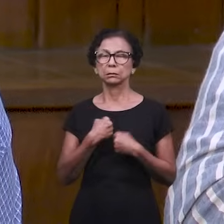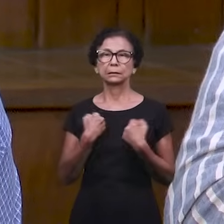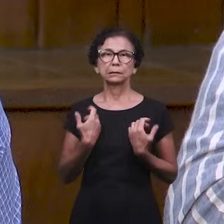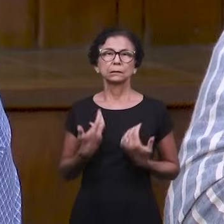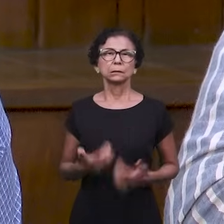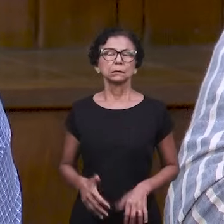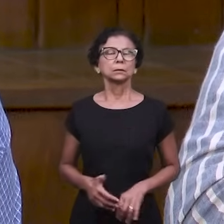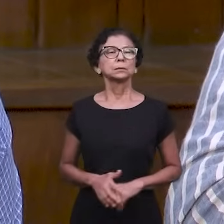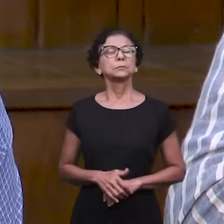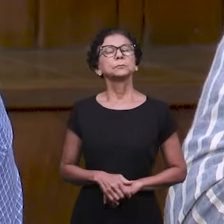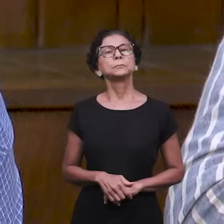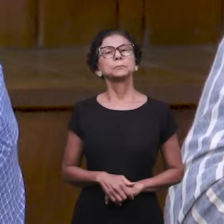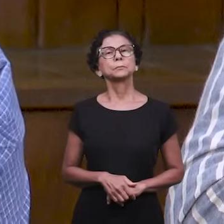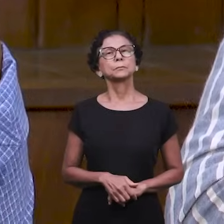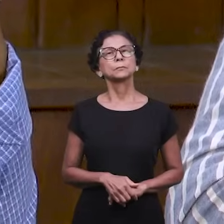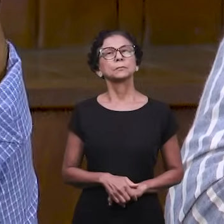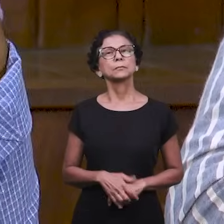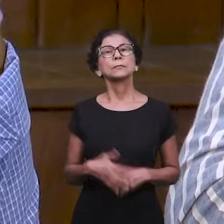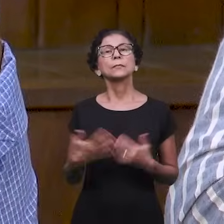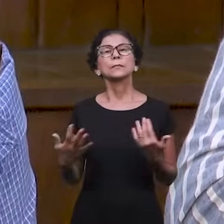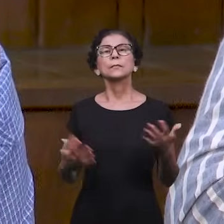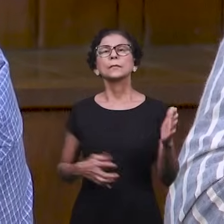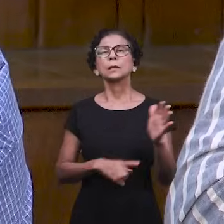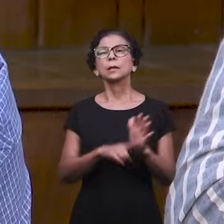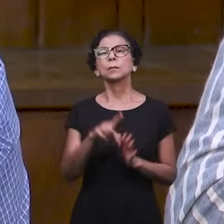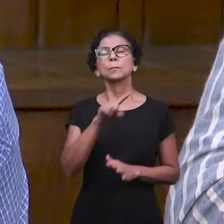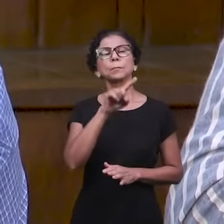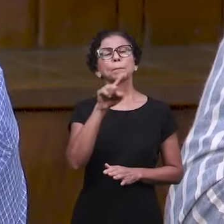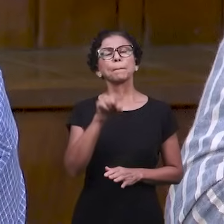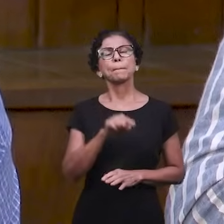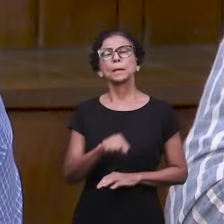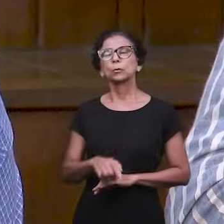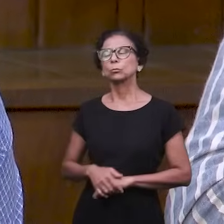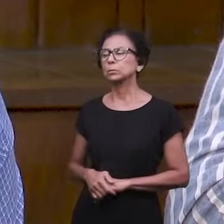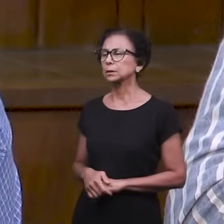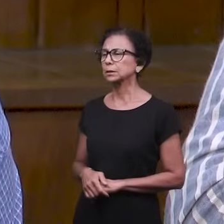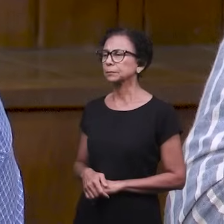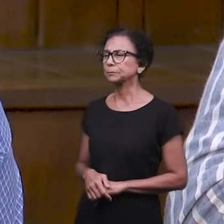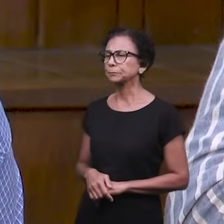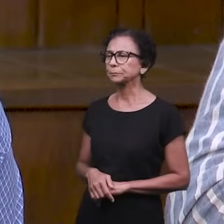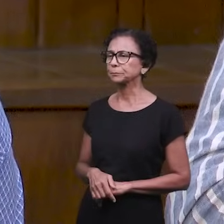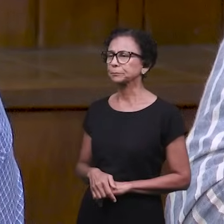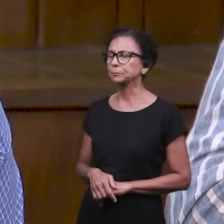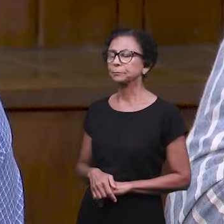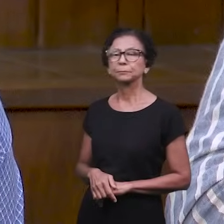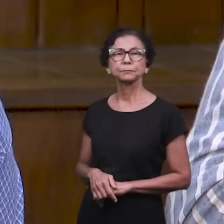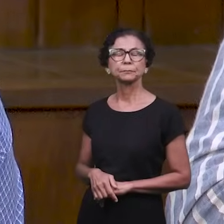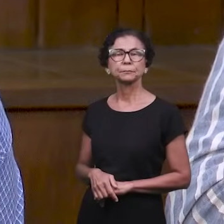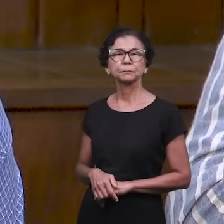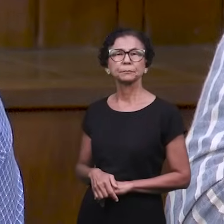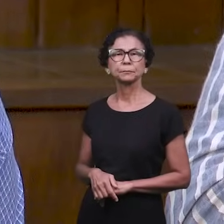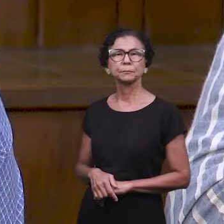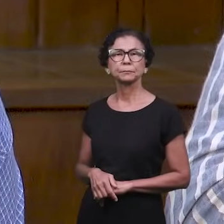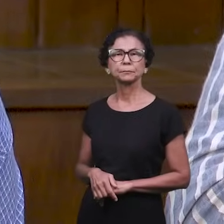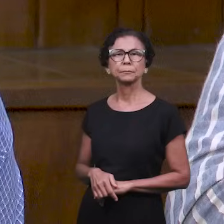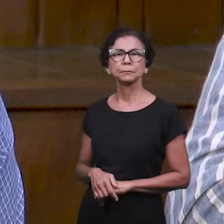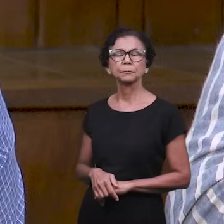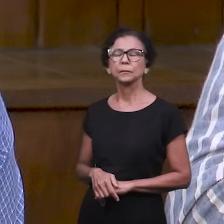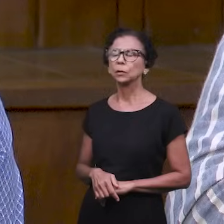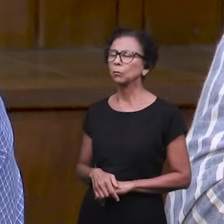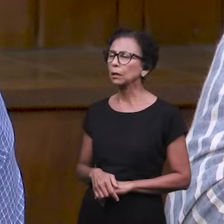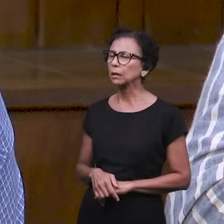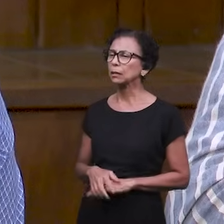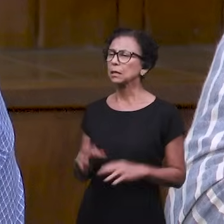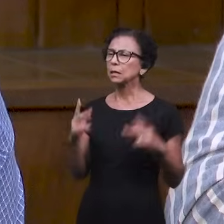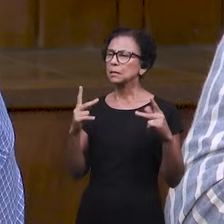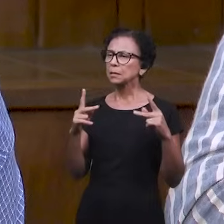qual nunca houve. Aí alguém te pergunta, pô, obreiro, vem cá, irmão, como é que vocês pregam que a igreja não passará